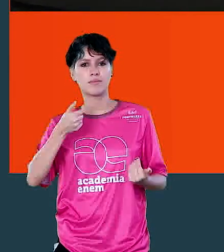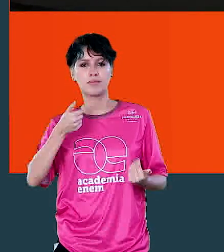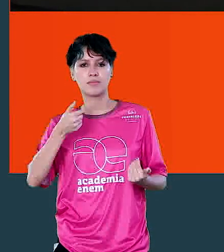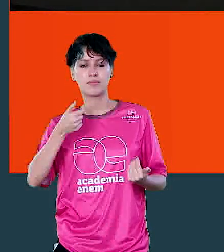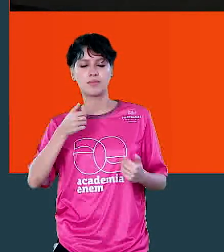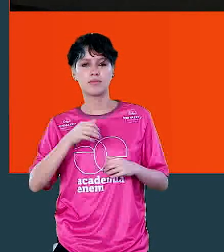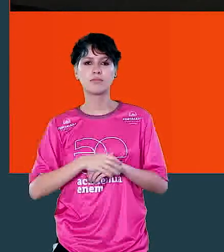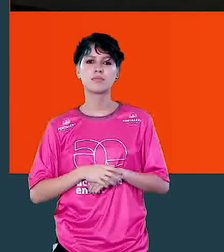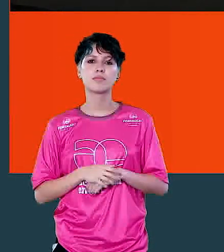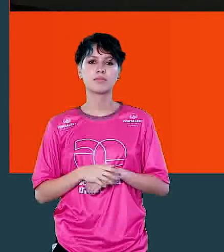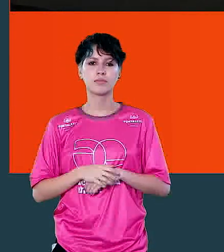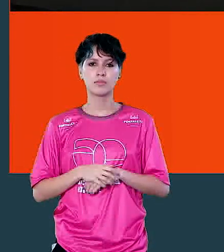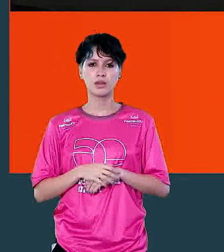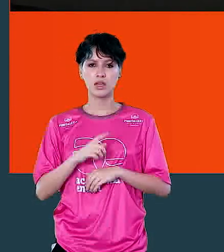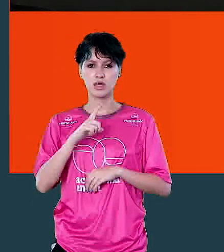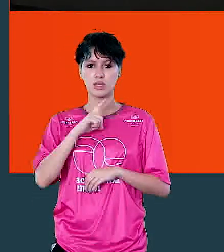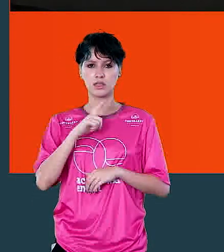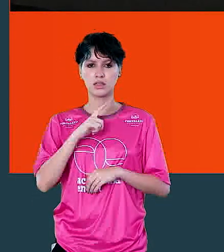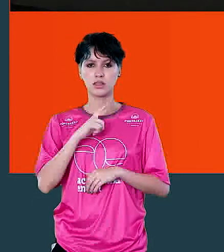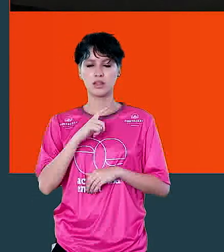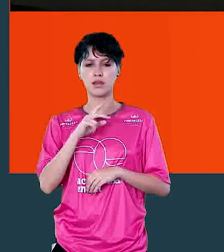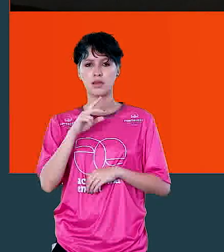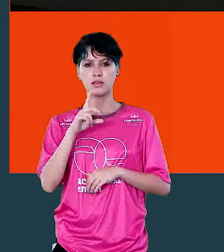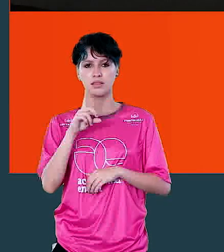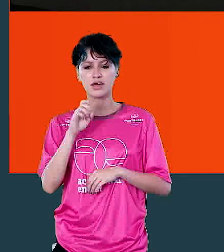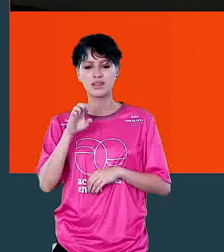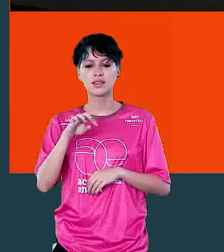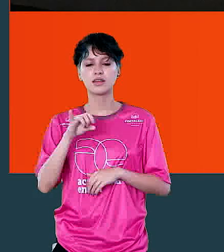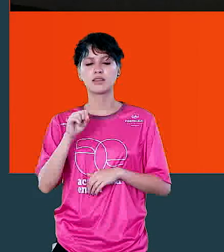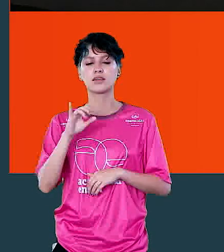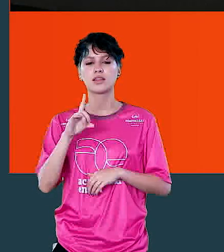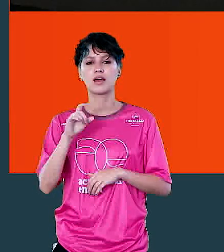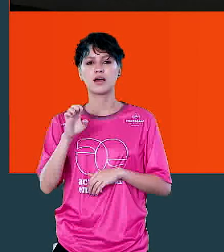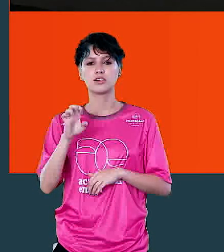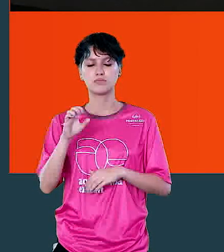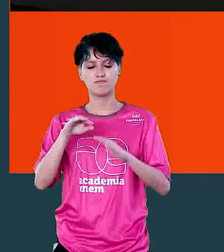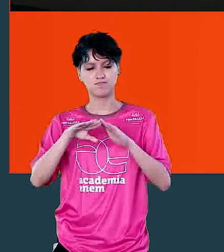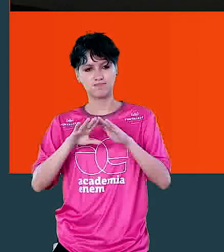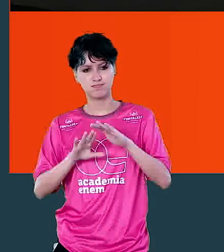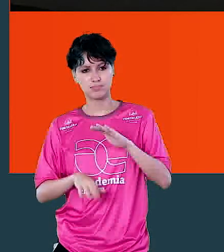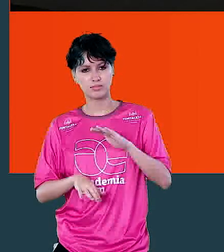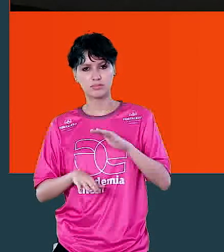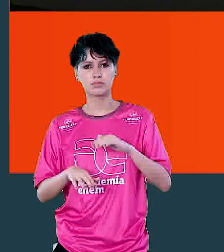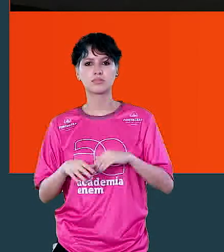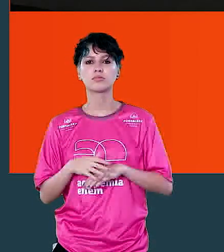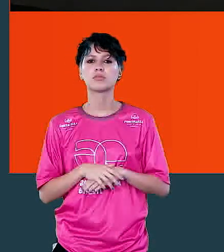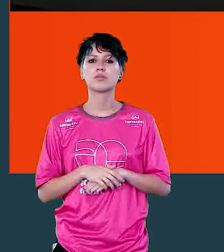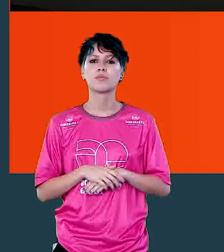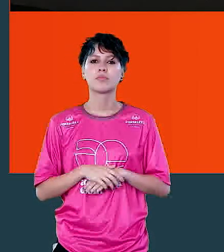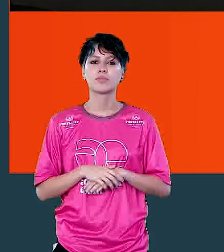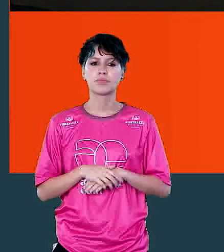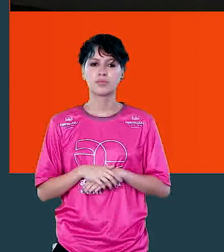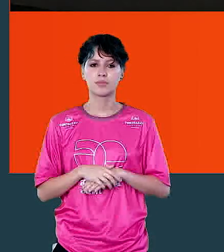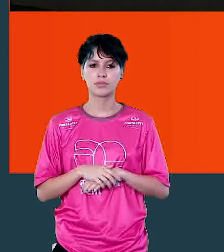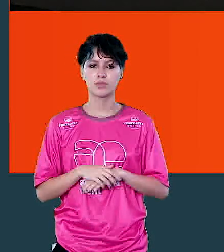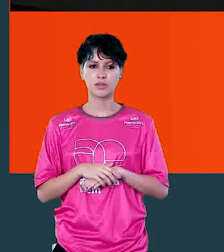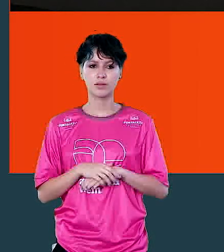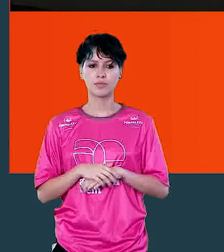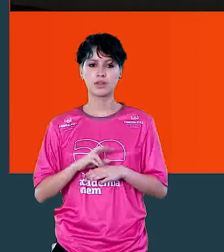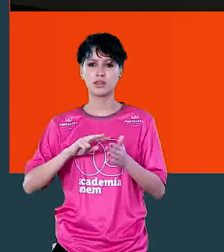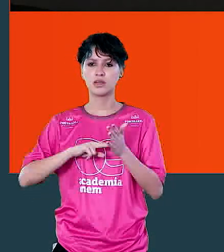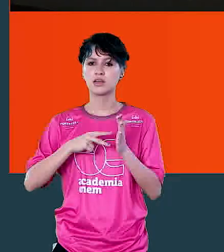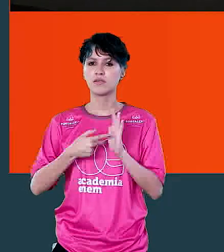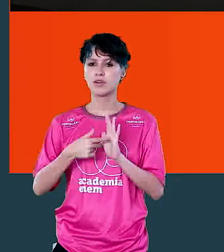E baixa densidade. Ei, baixa densidade. É porque ele fica embaixo ou porque ele fica em cima?